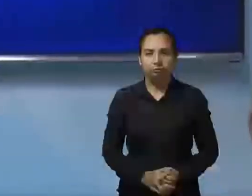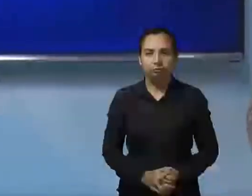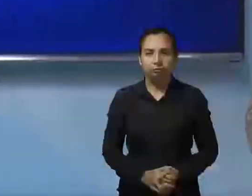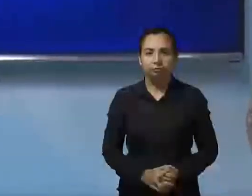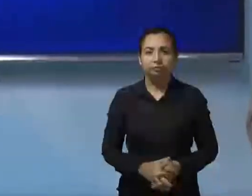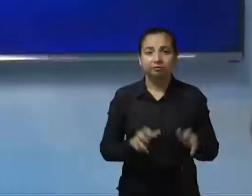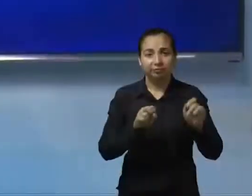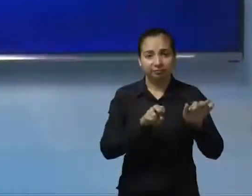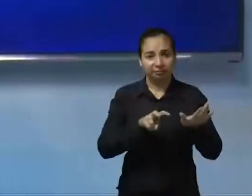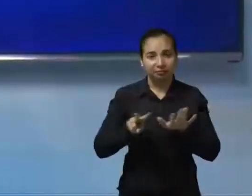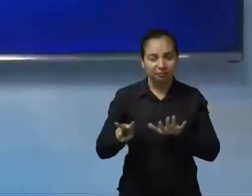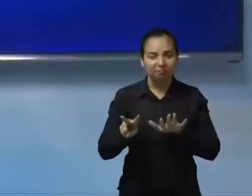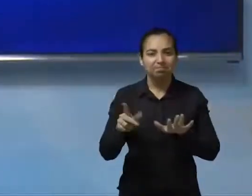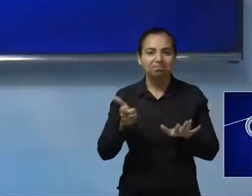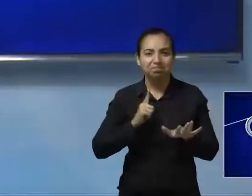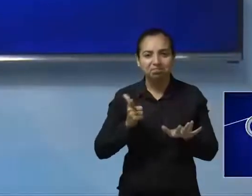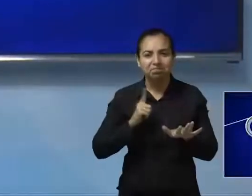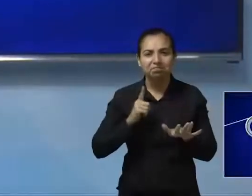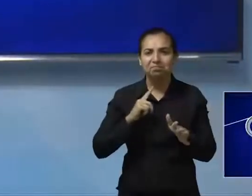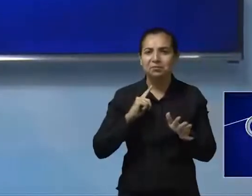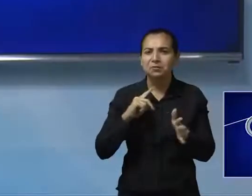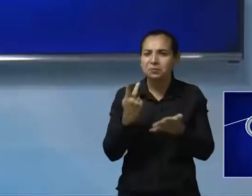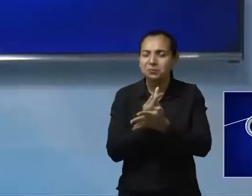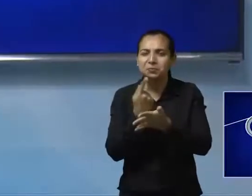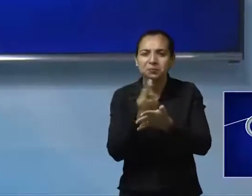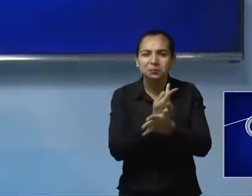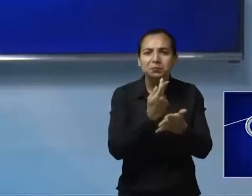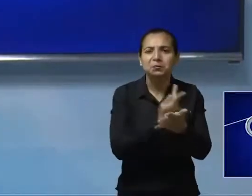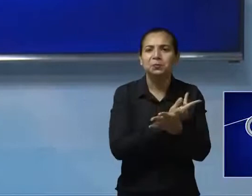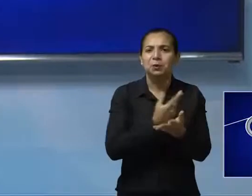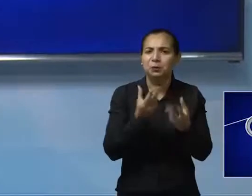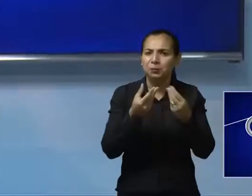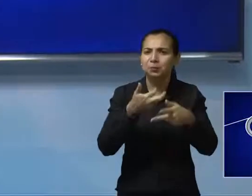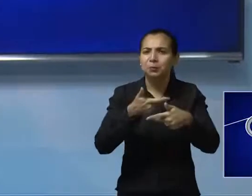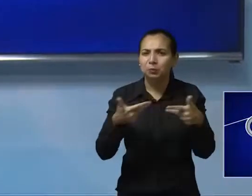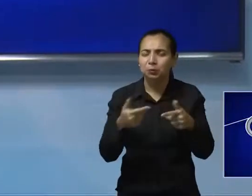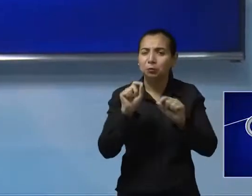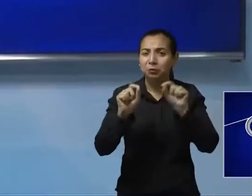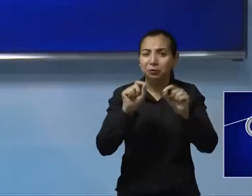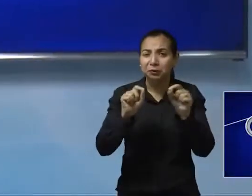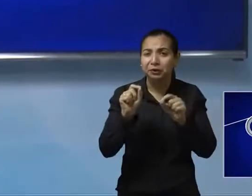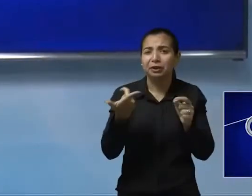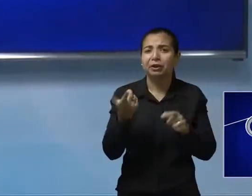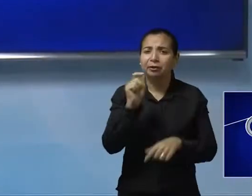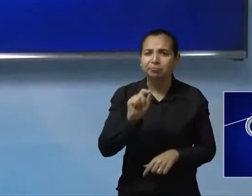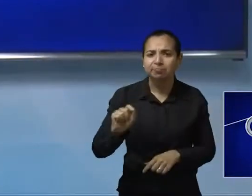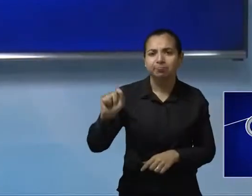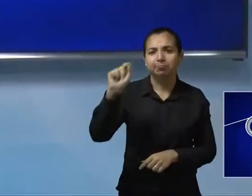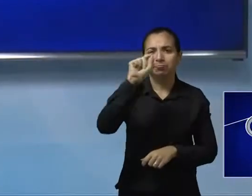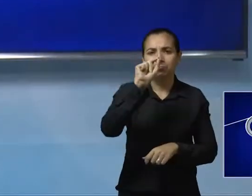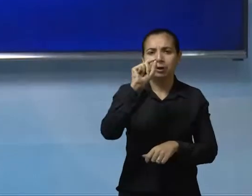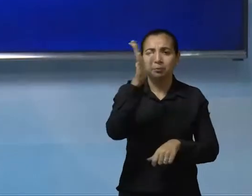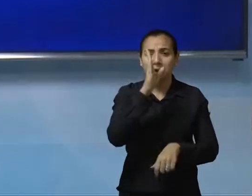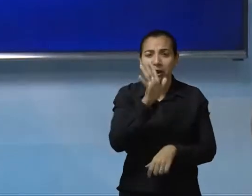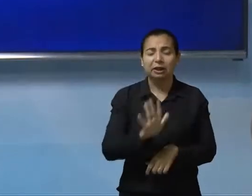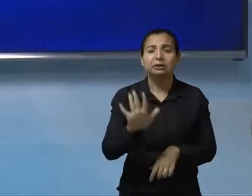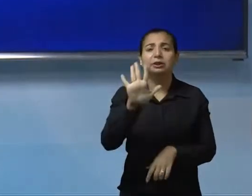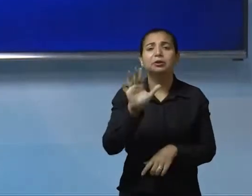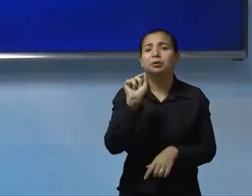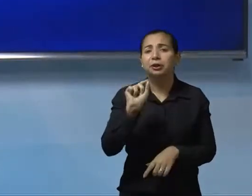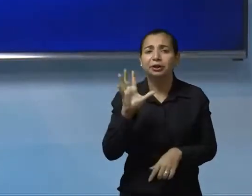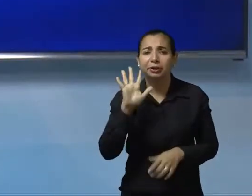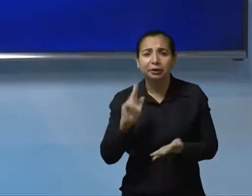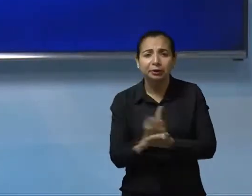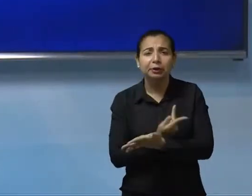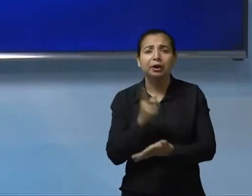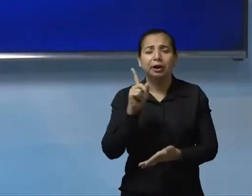A semana foi extremamente movimentada no que diz respeito à questão da violência em todo o Brasil. Criou-se o novo